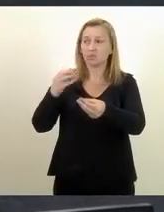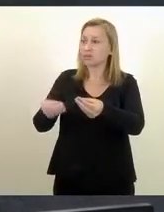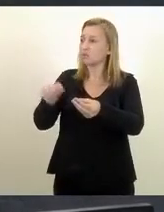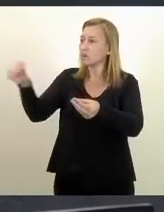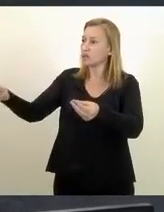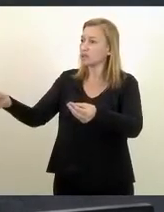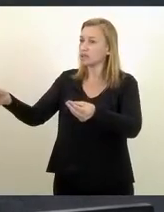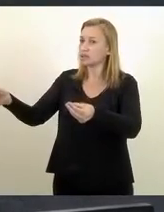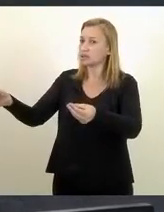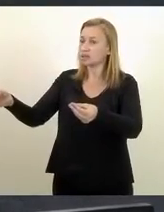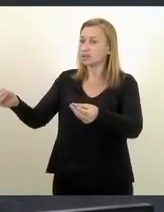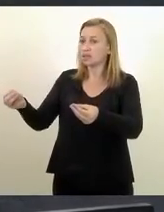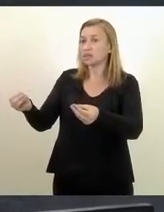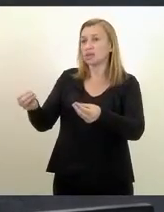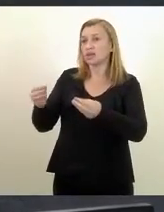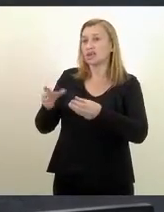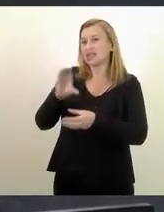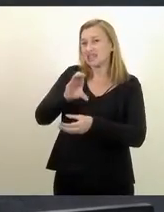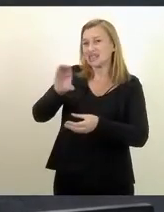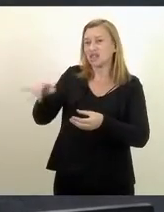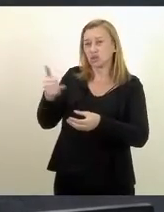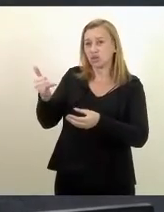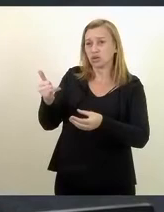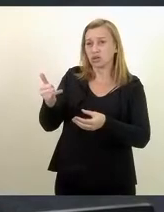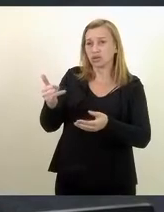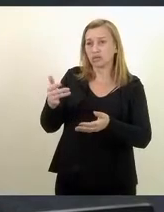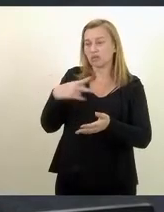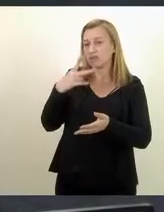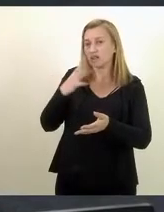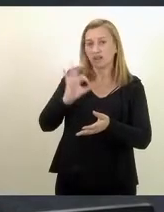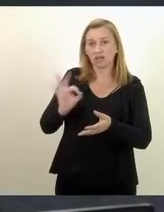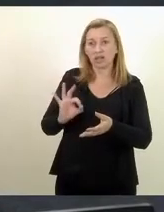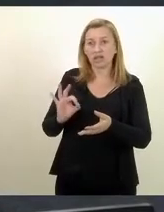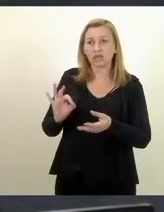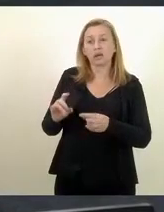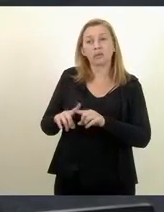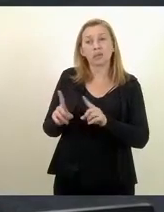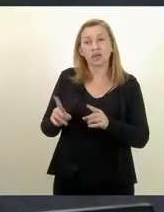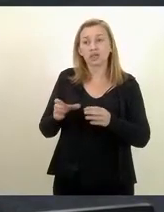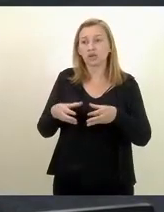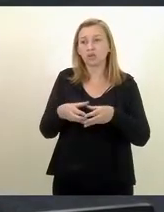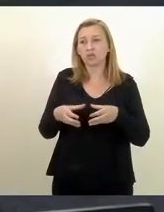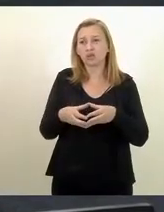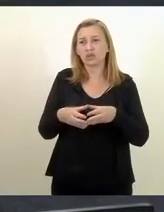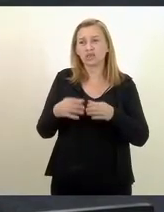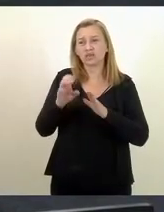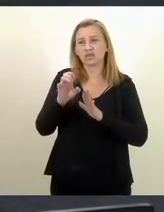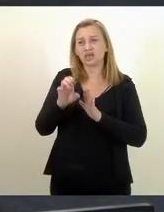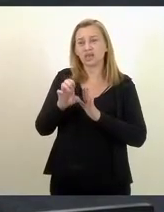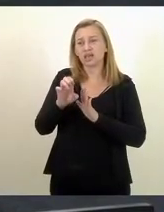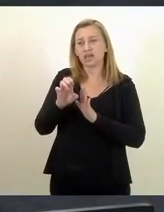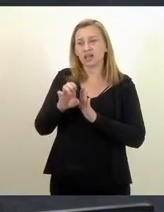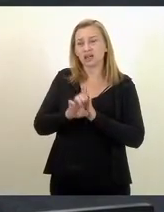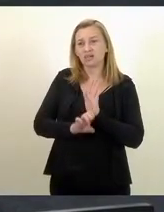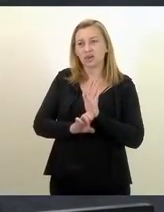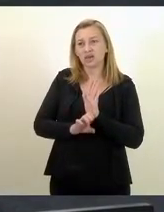apesar da CCJ não ter dado parecer foi a comissão de emendas constitucionais e vetos que